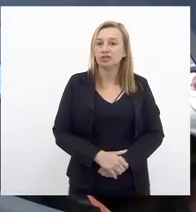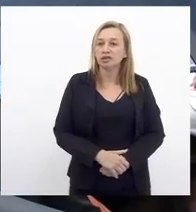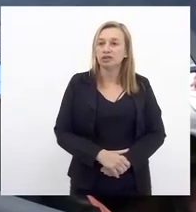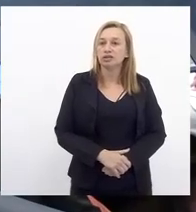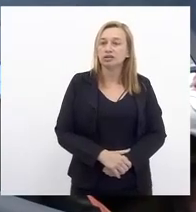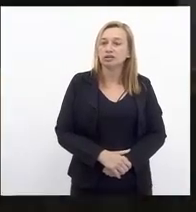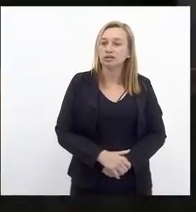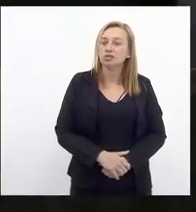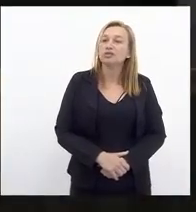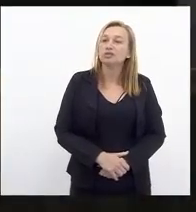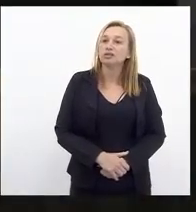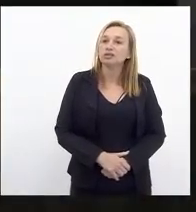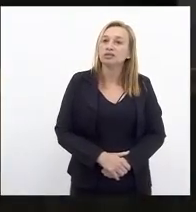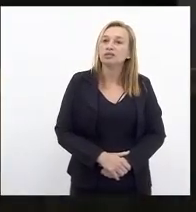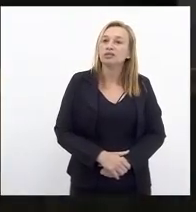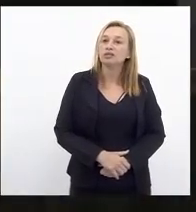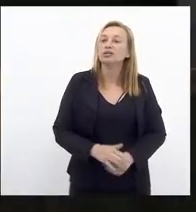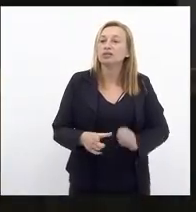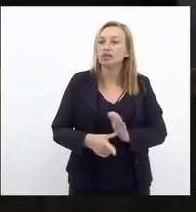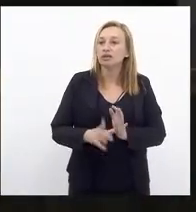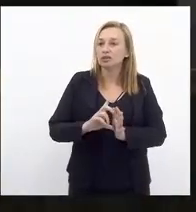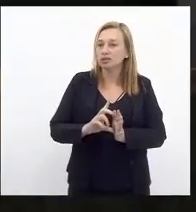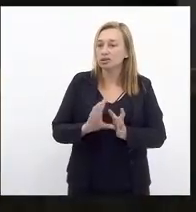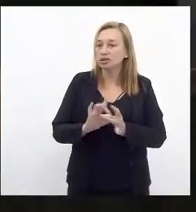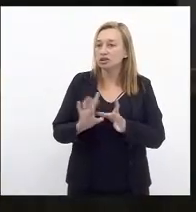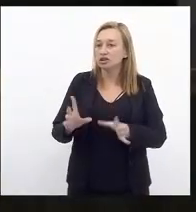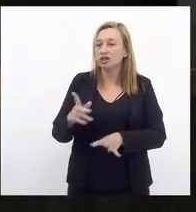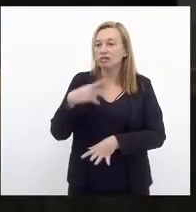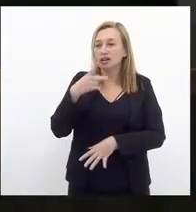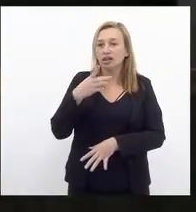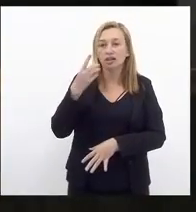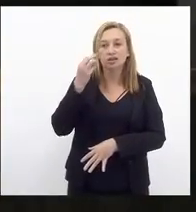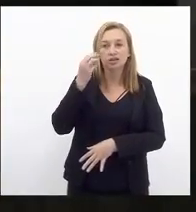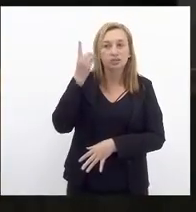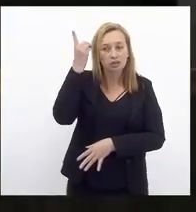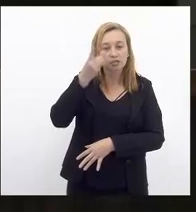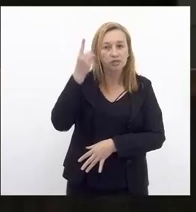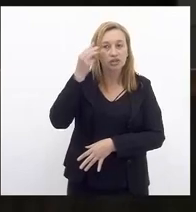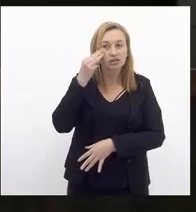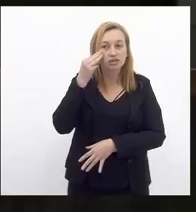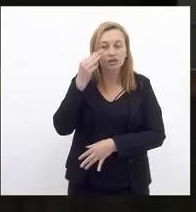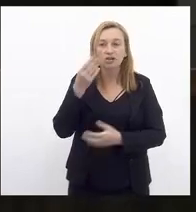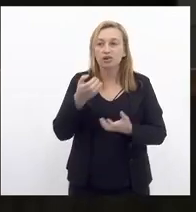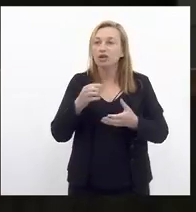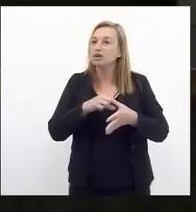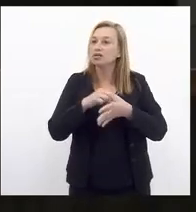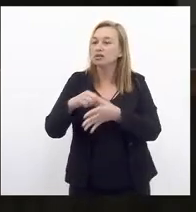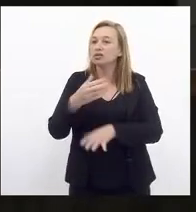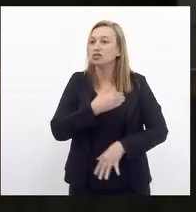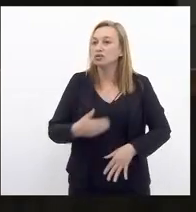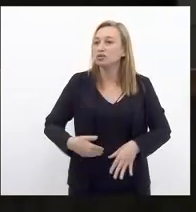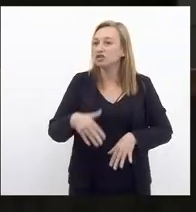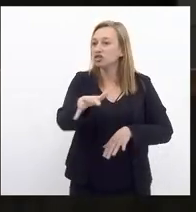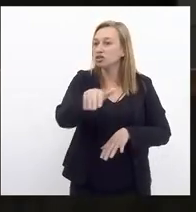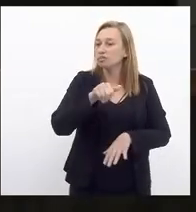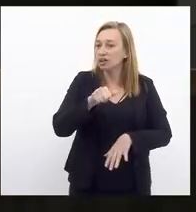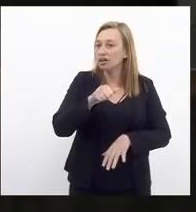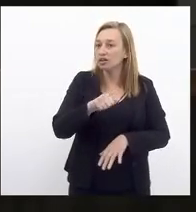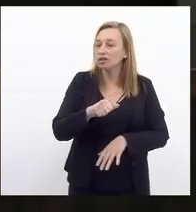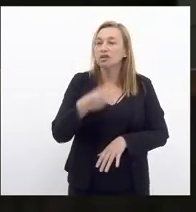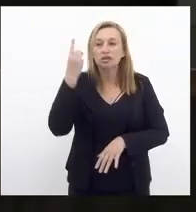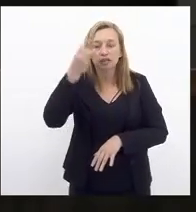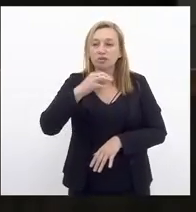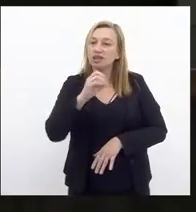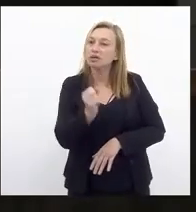e eu eu quero antes de passar a palavra para ter pintado à mão chamar aqui o deputado líder do governo chamar Deputado